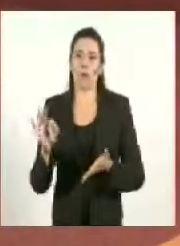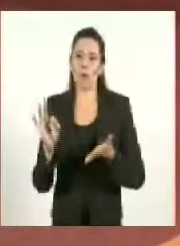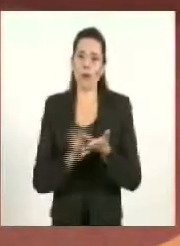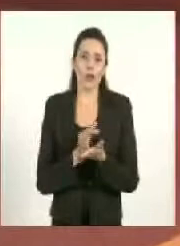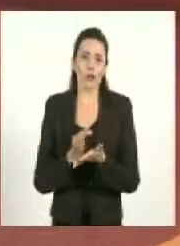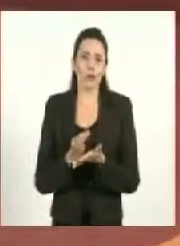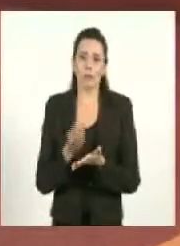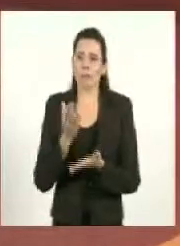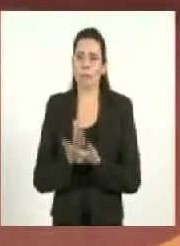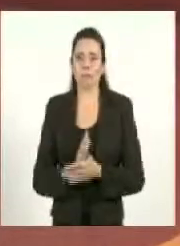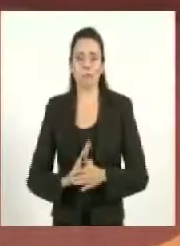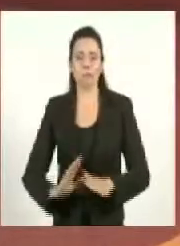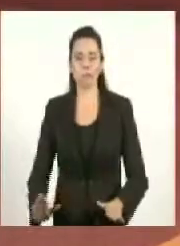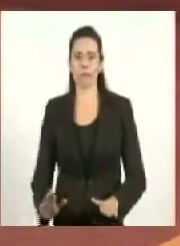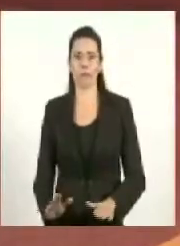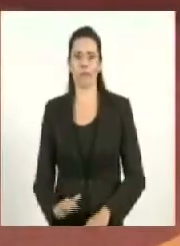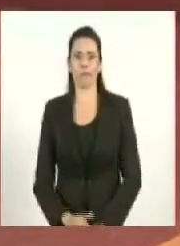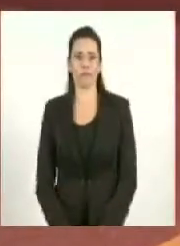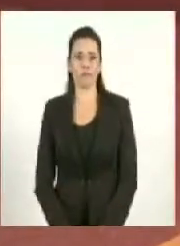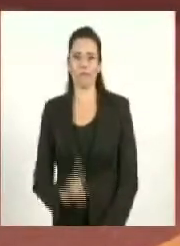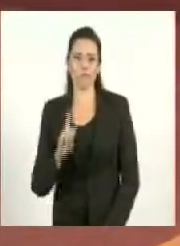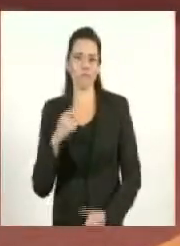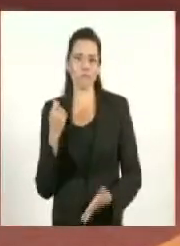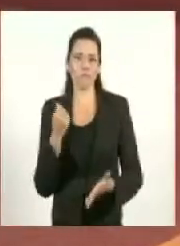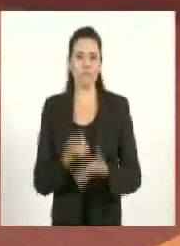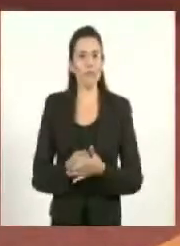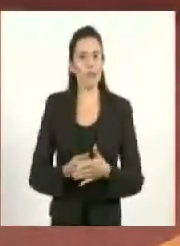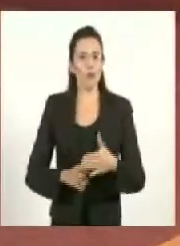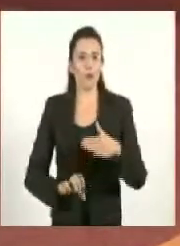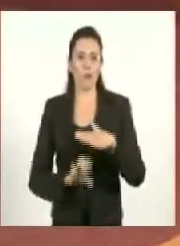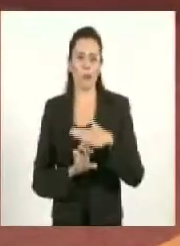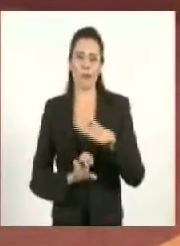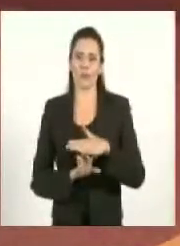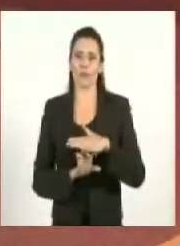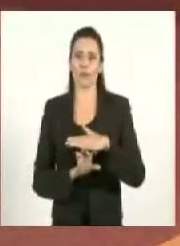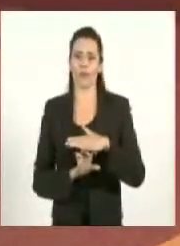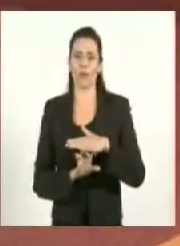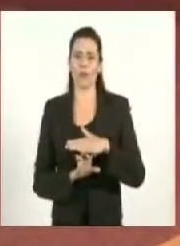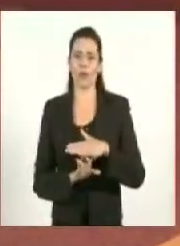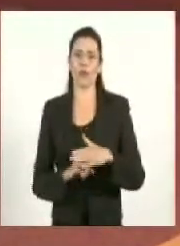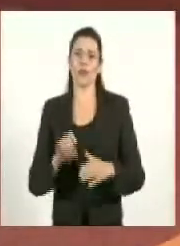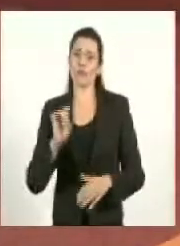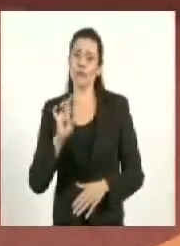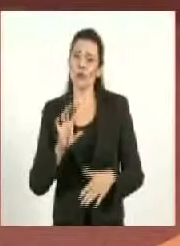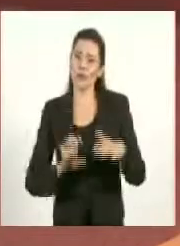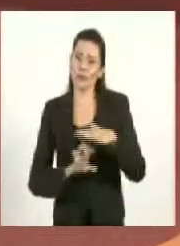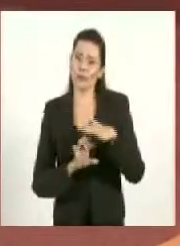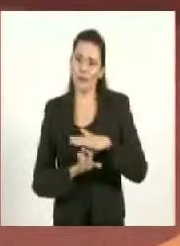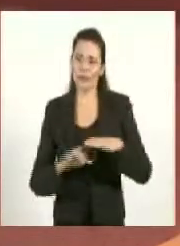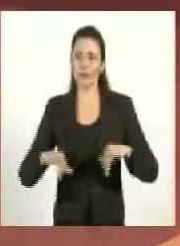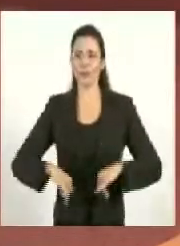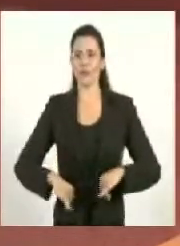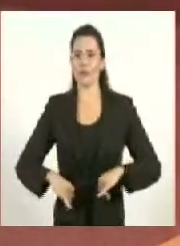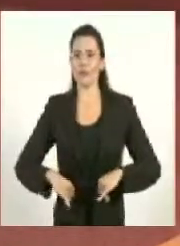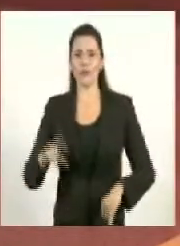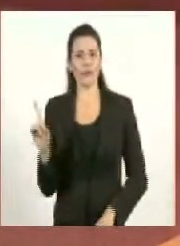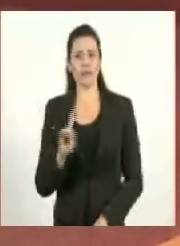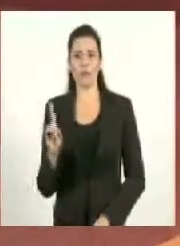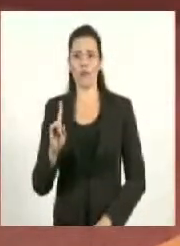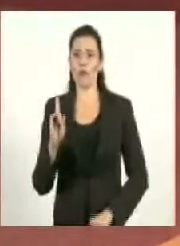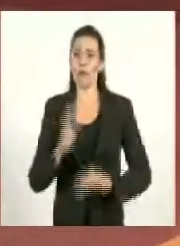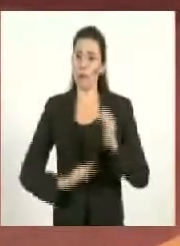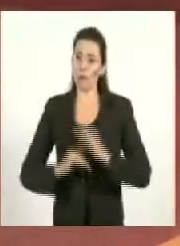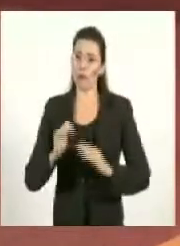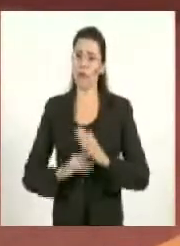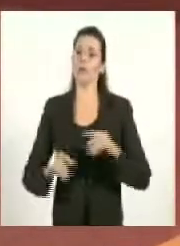a partir do momento que ele deixa de pagar as empresas, ele não está só prejudicando a empresa que ele deixa de pagar, ele está prejudicando todos